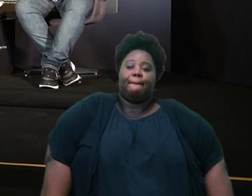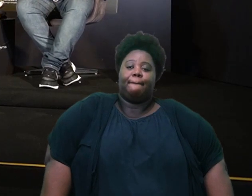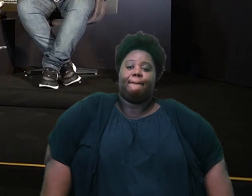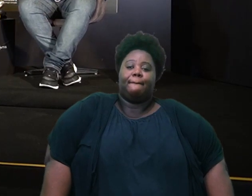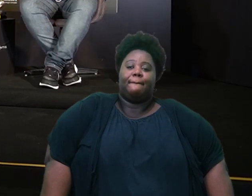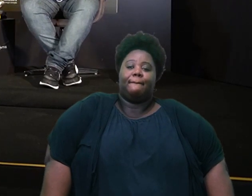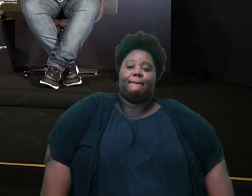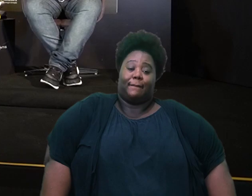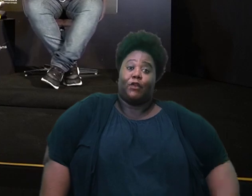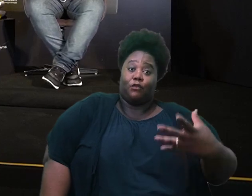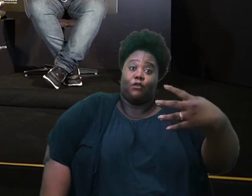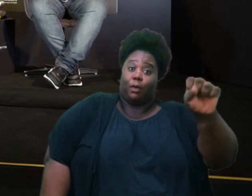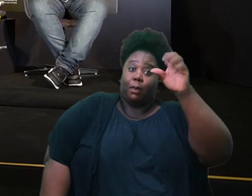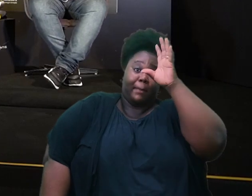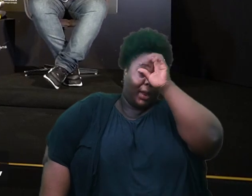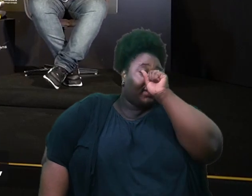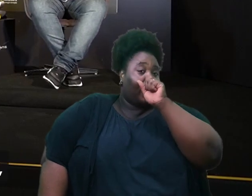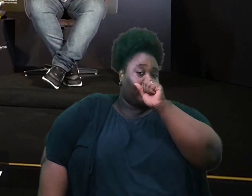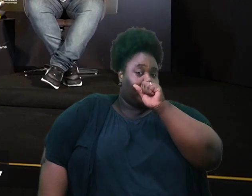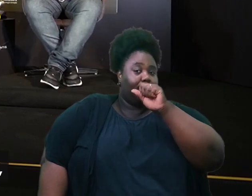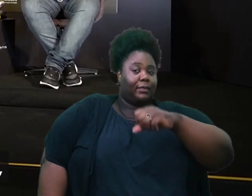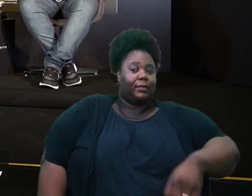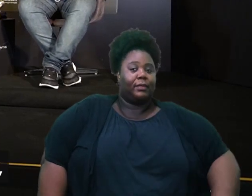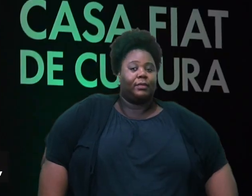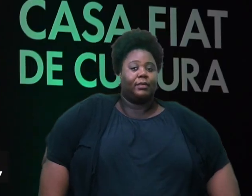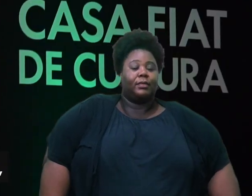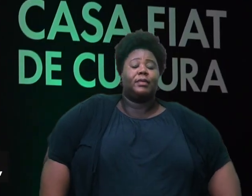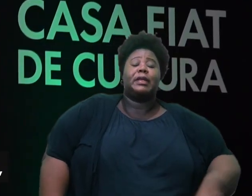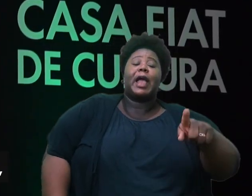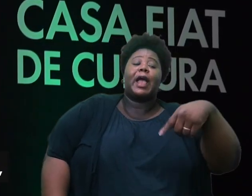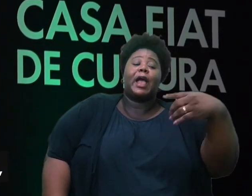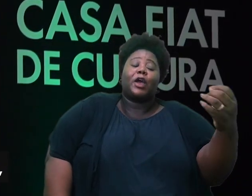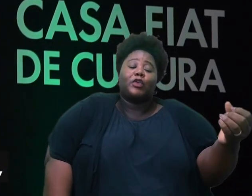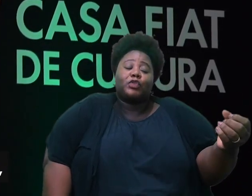Vamos aprender, né, gente? É um novo